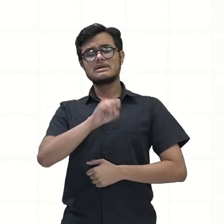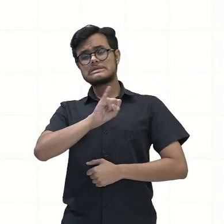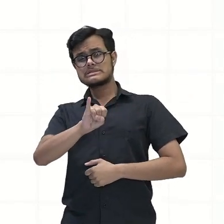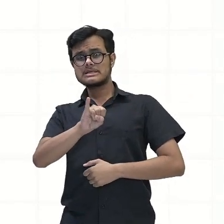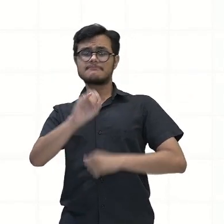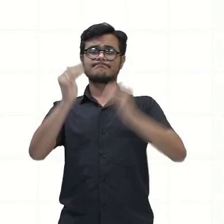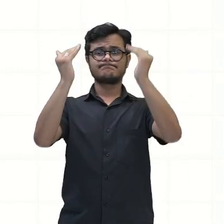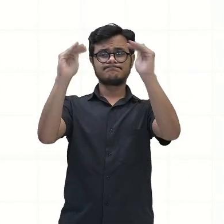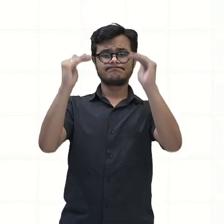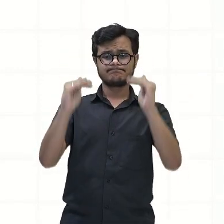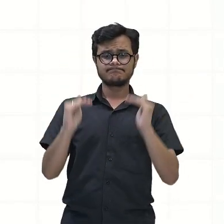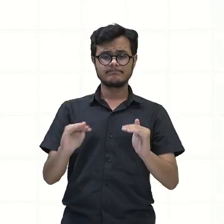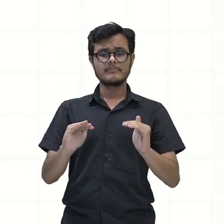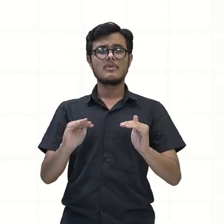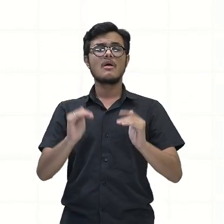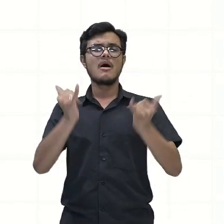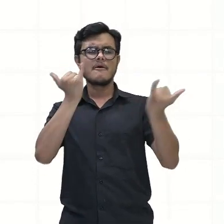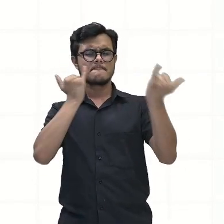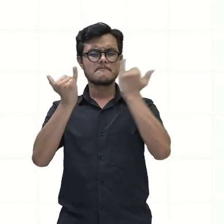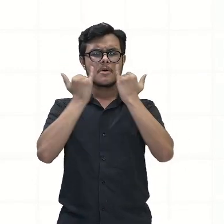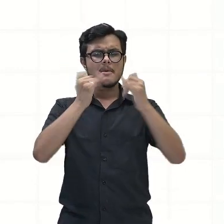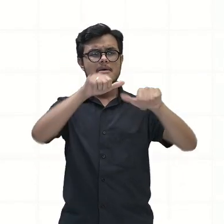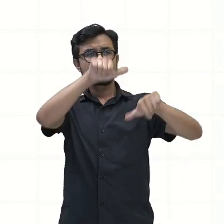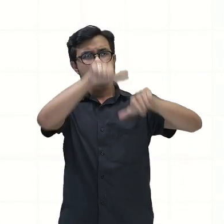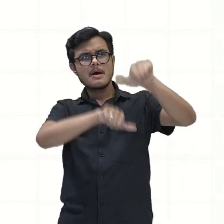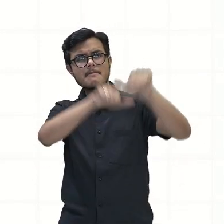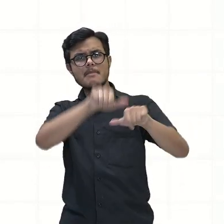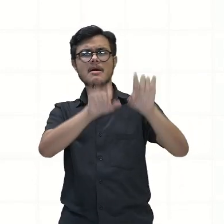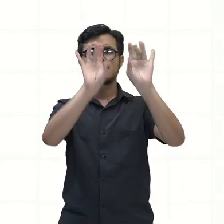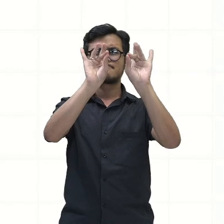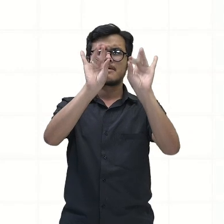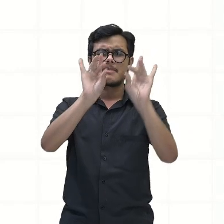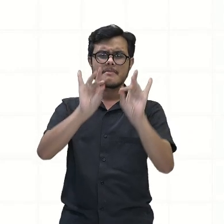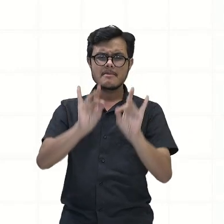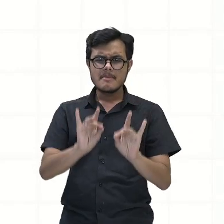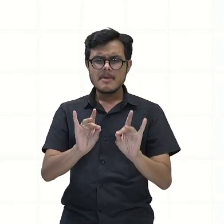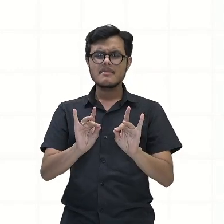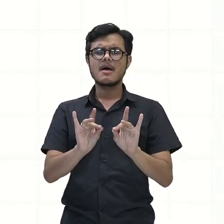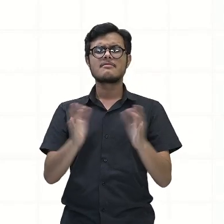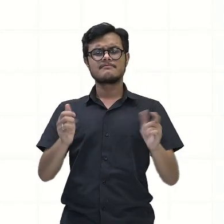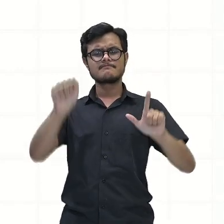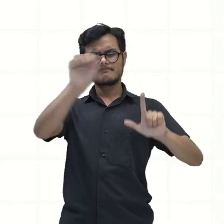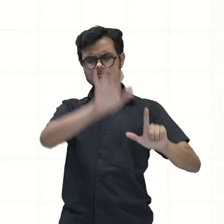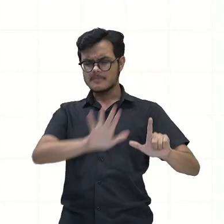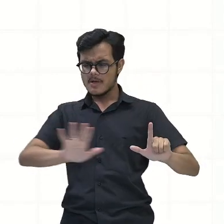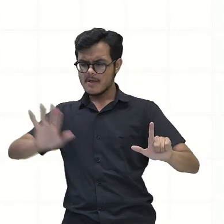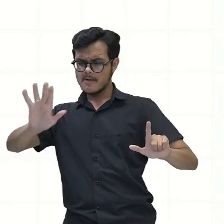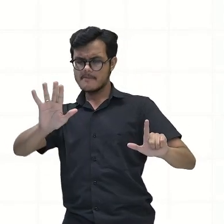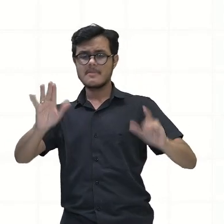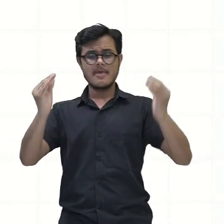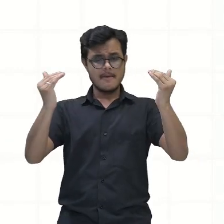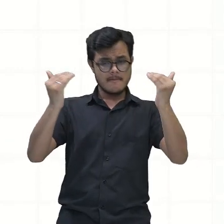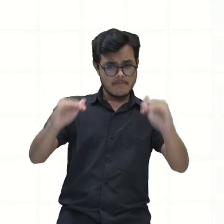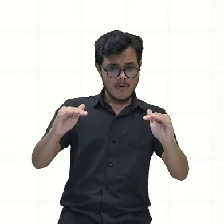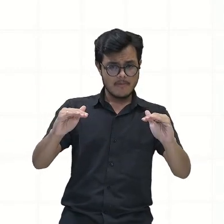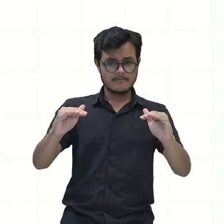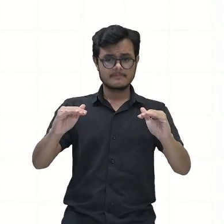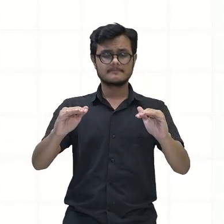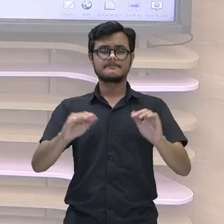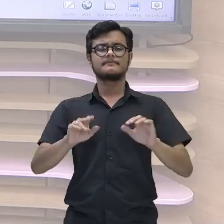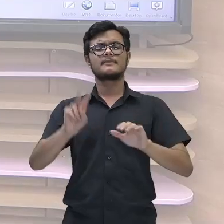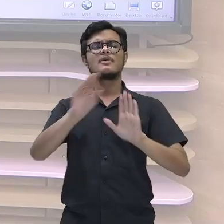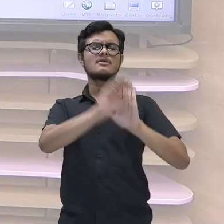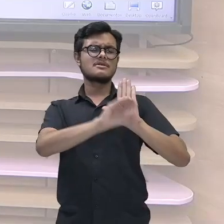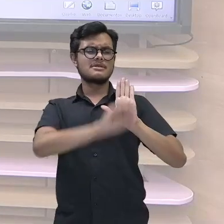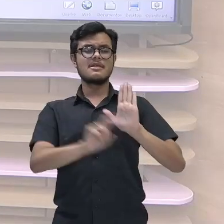informações e vai passar ali, por exemplo, para uma superfície plana, né? Apenas para a gente relembrar esse